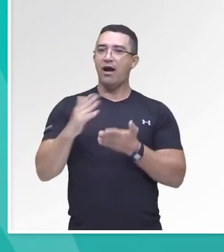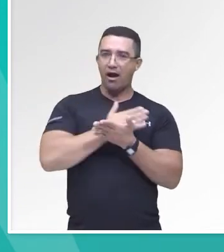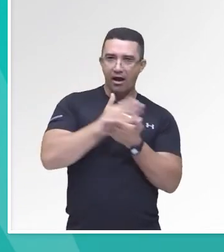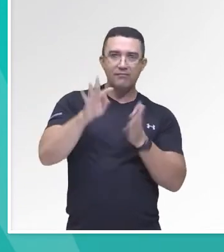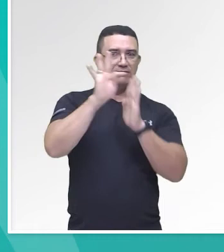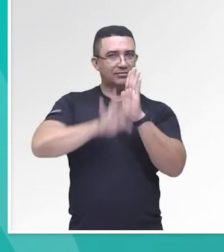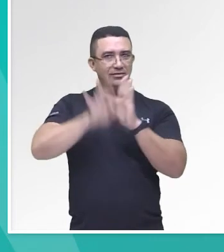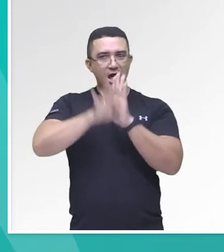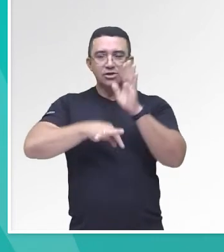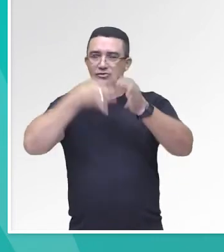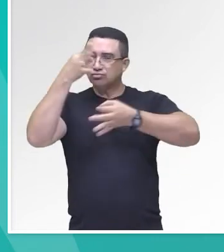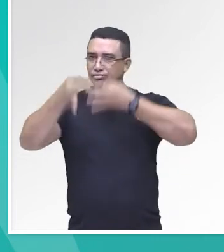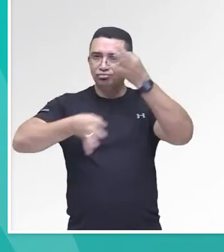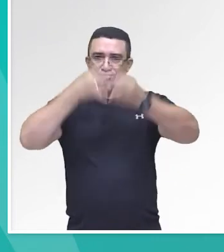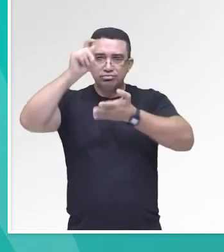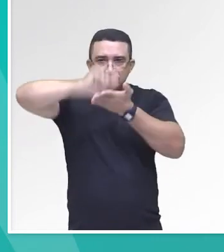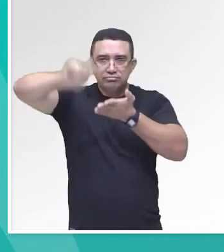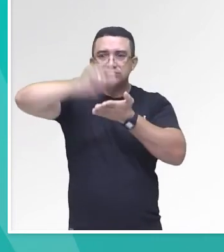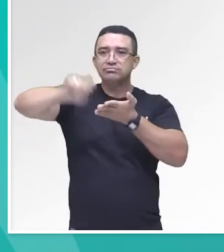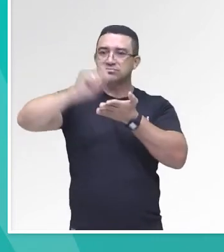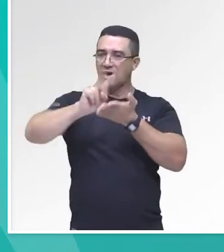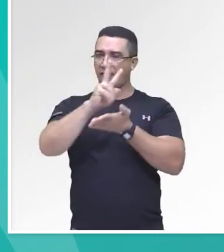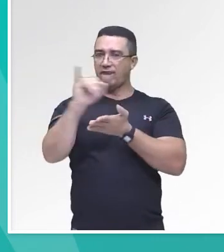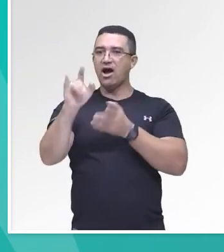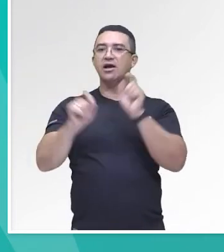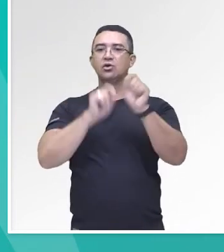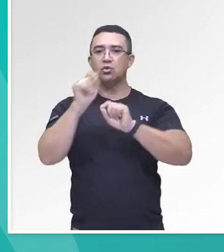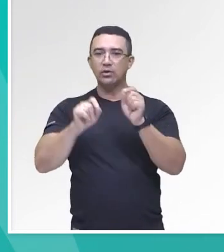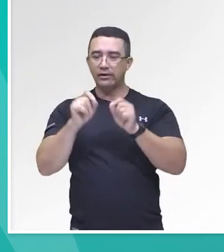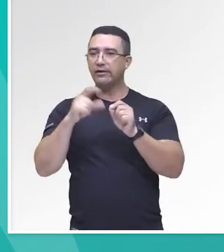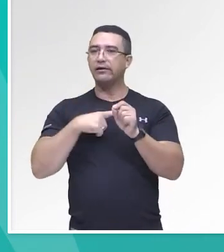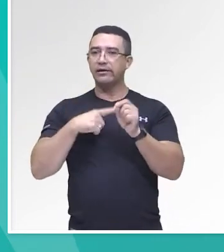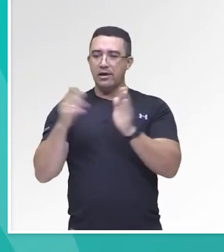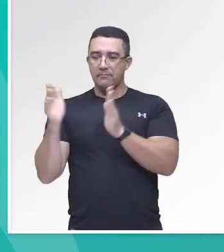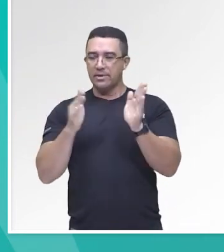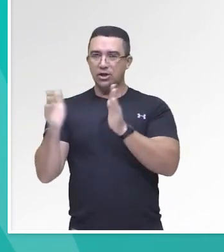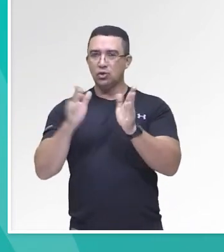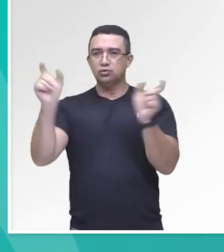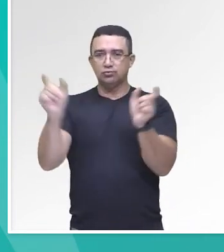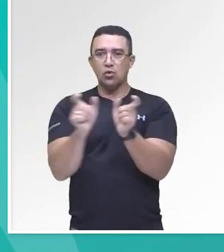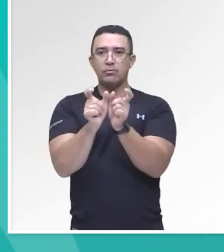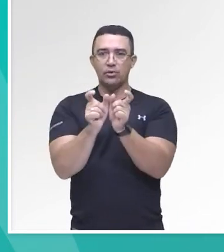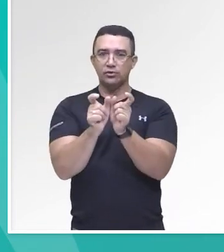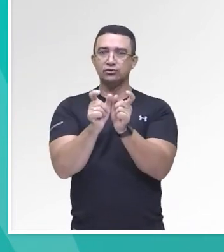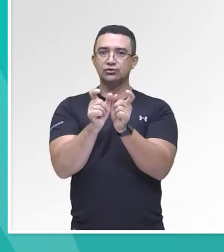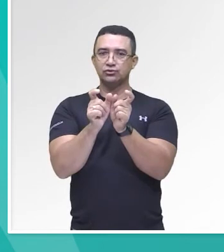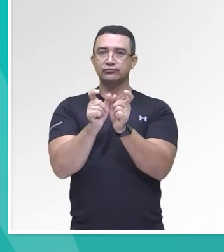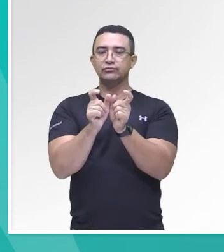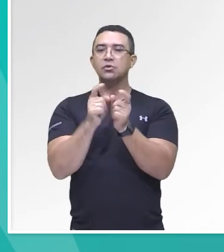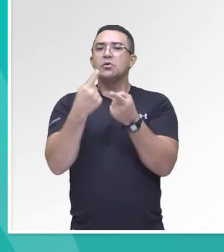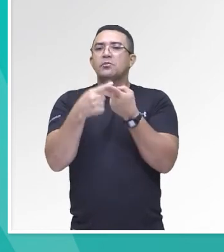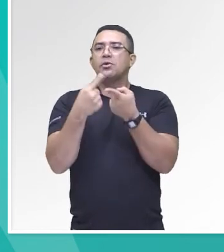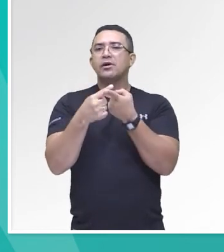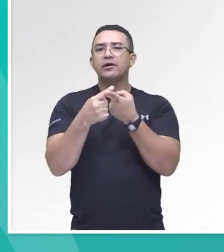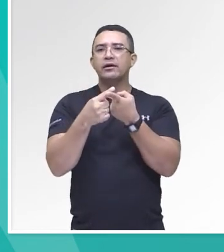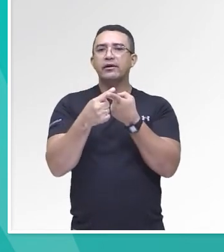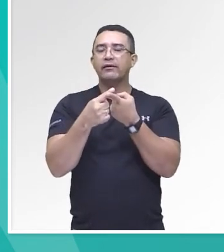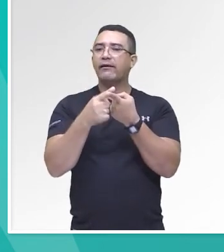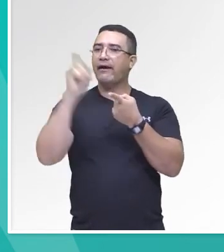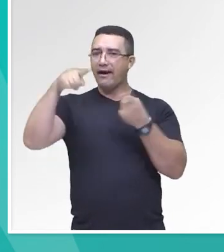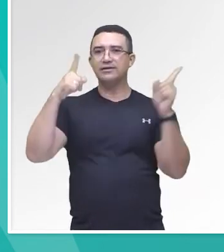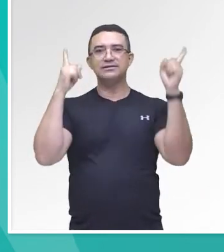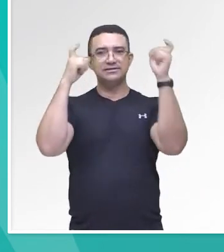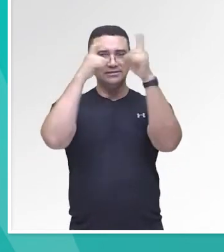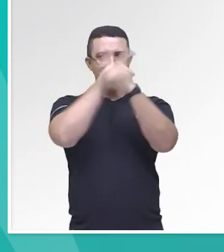dissertativos argumentativos, a gente vai estar diante de muitos períodos compostos por conta da complexidade